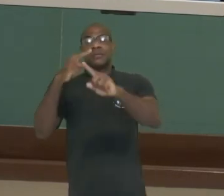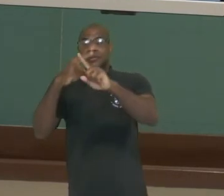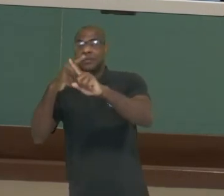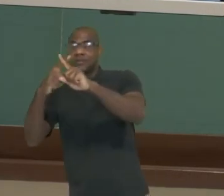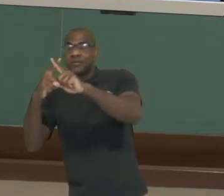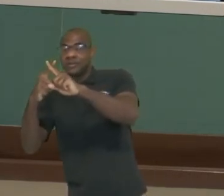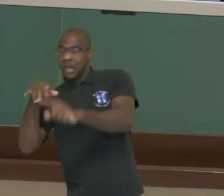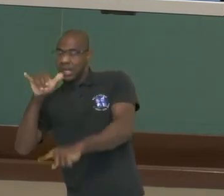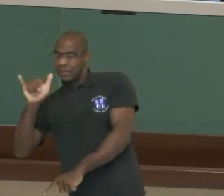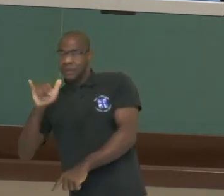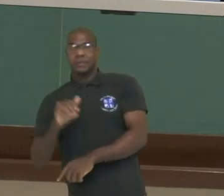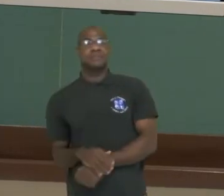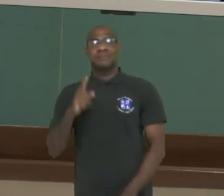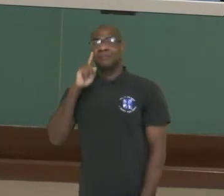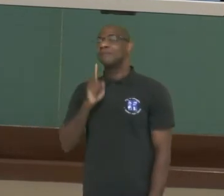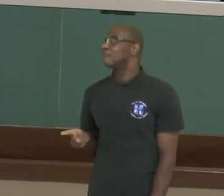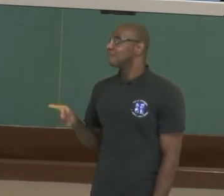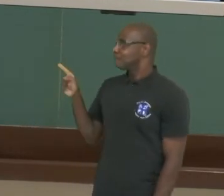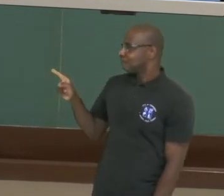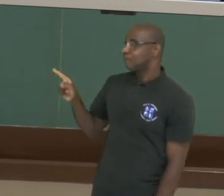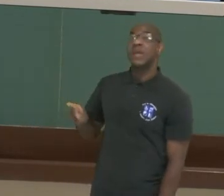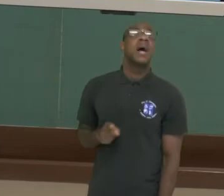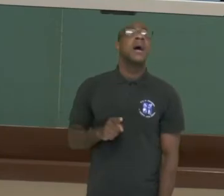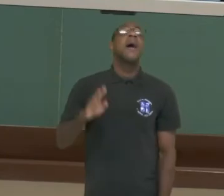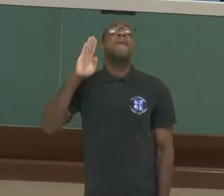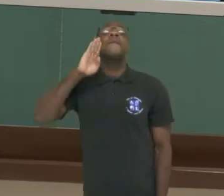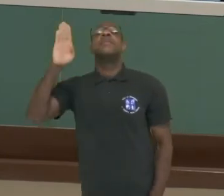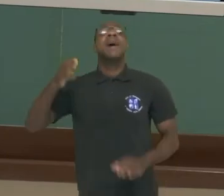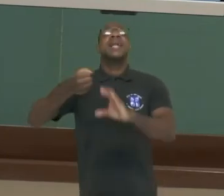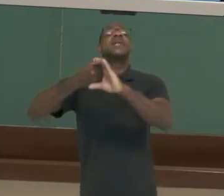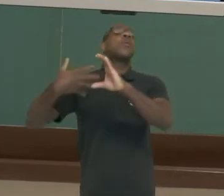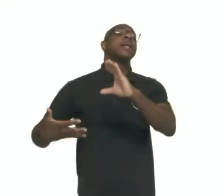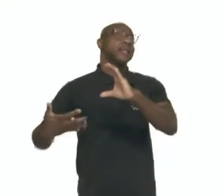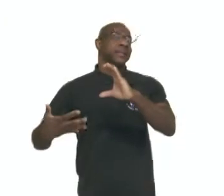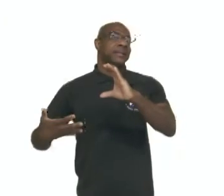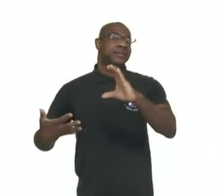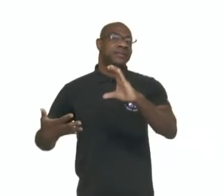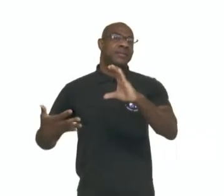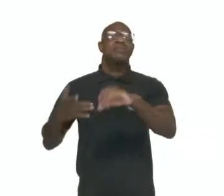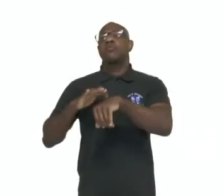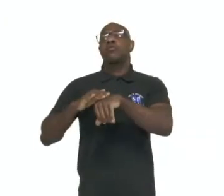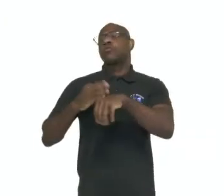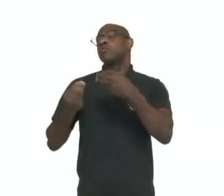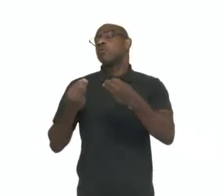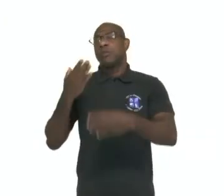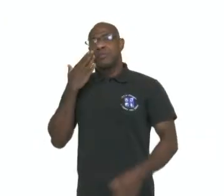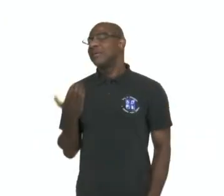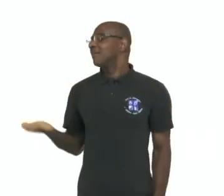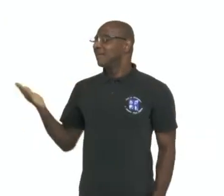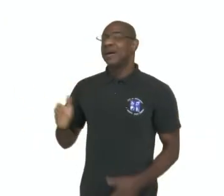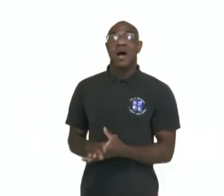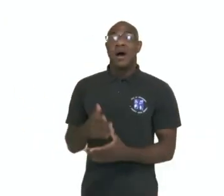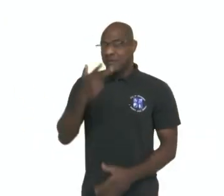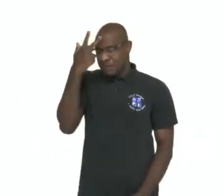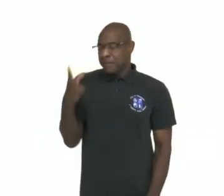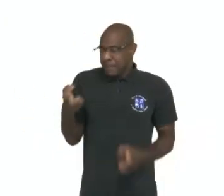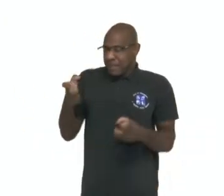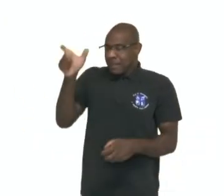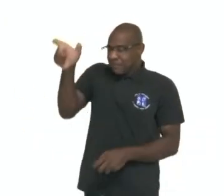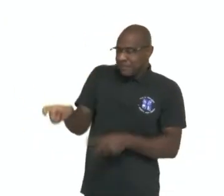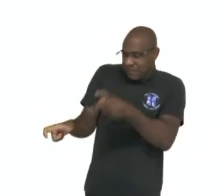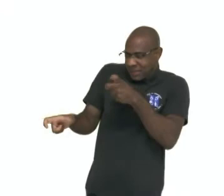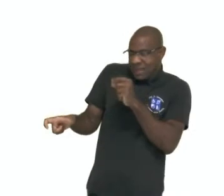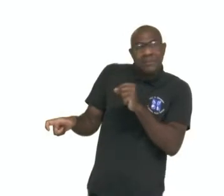47XXY. As principais características deste indivíduo. Então, um indivíduo que apresenta a síndrome